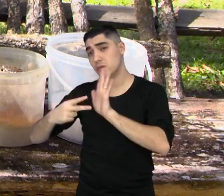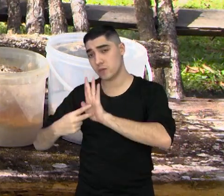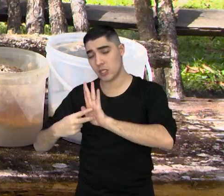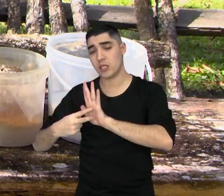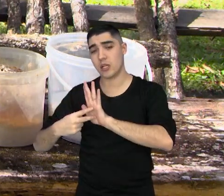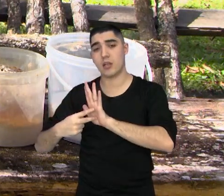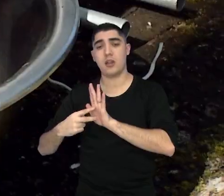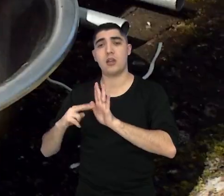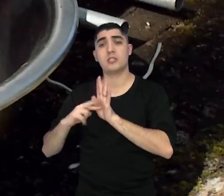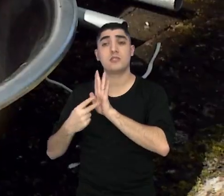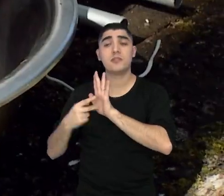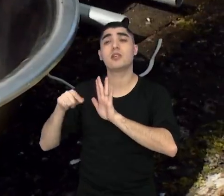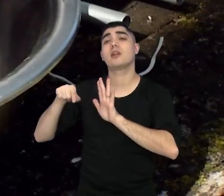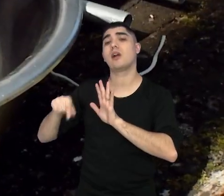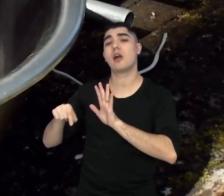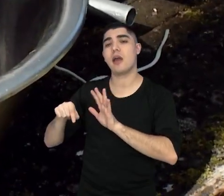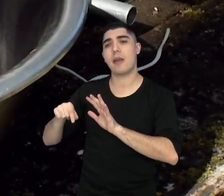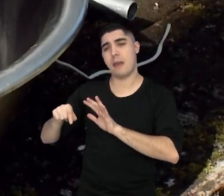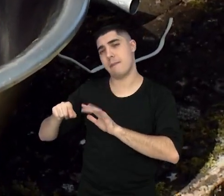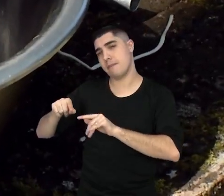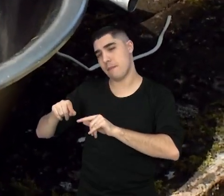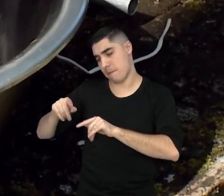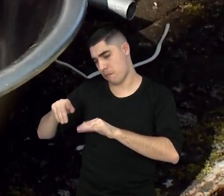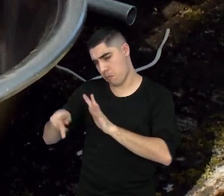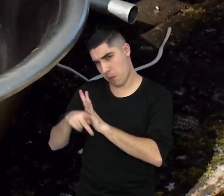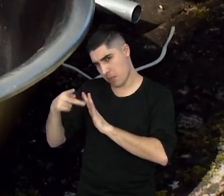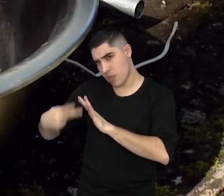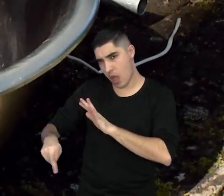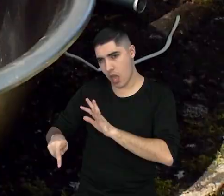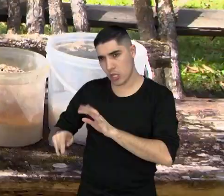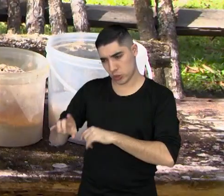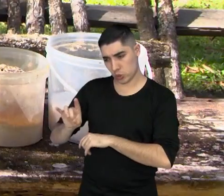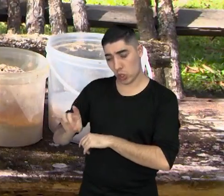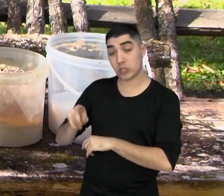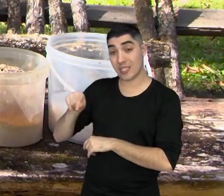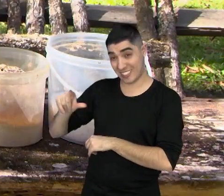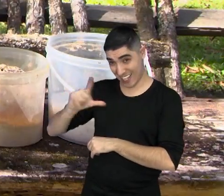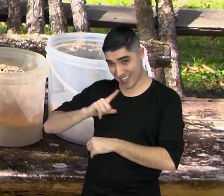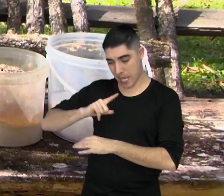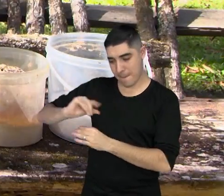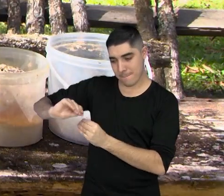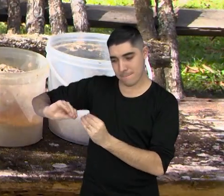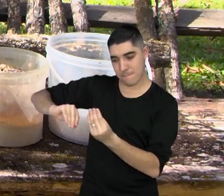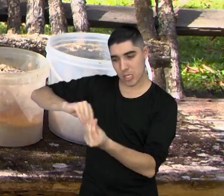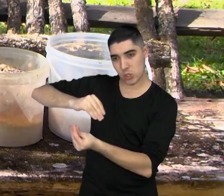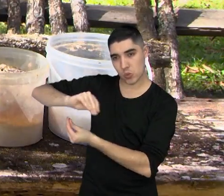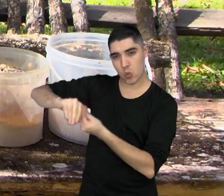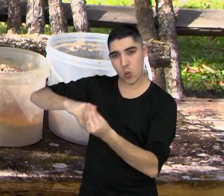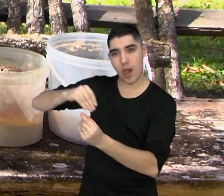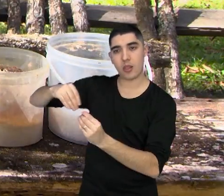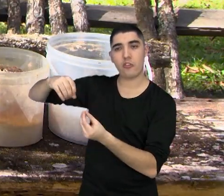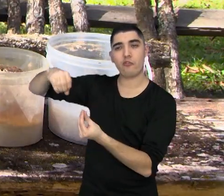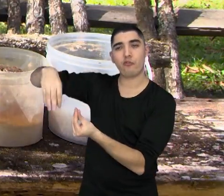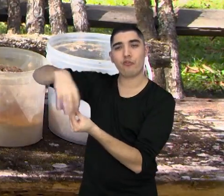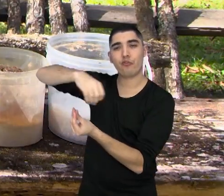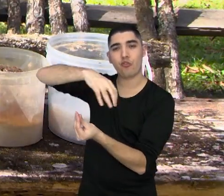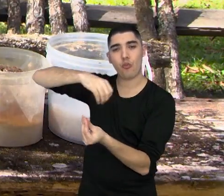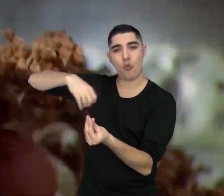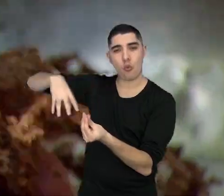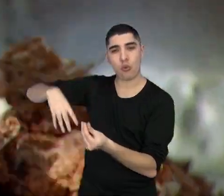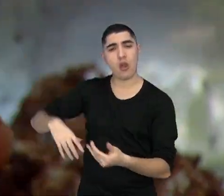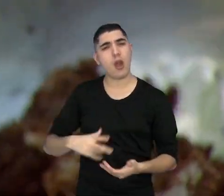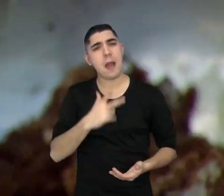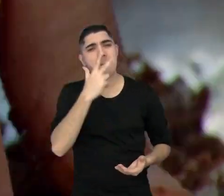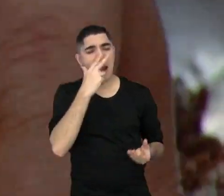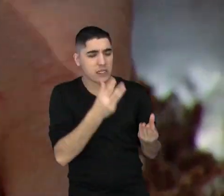que o material, que no caso aqui é a serragem, contaminada com o fungo. O fungo.